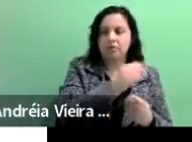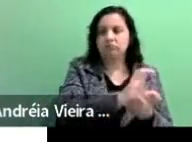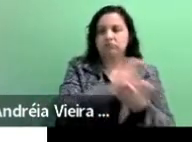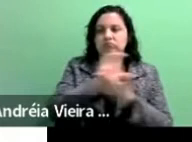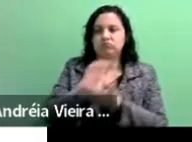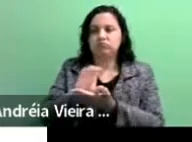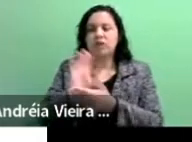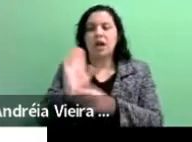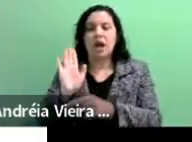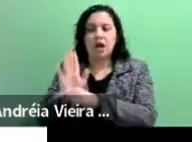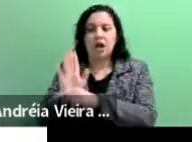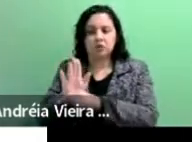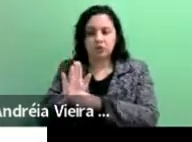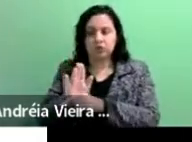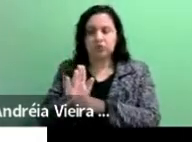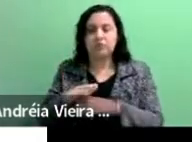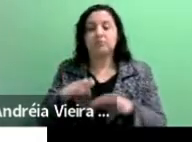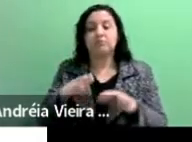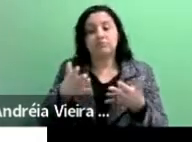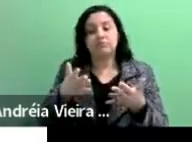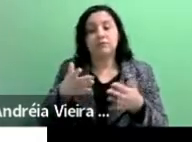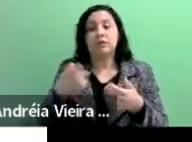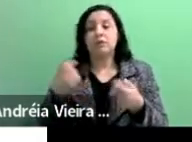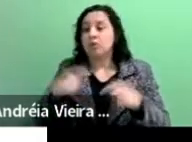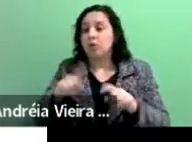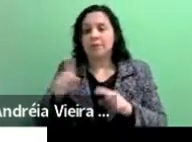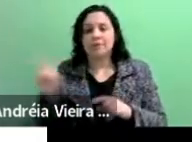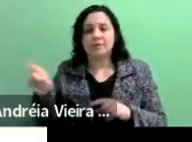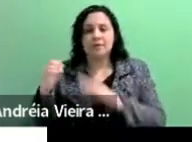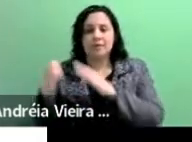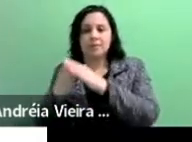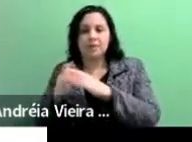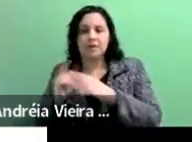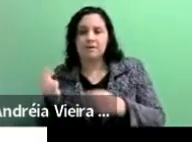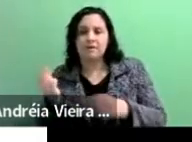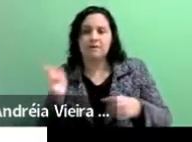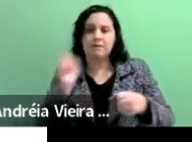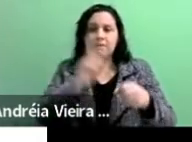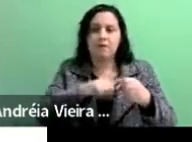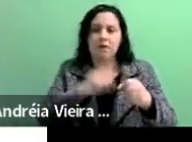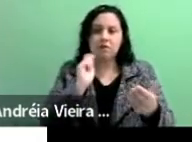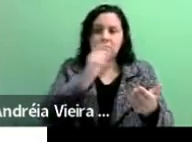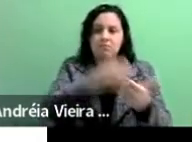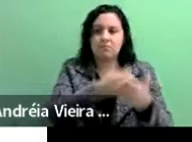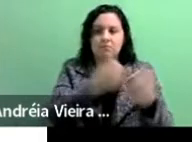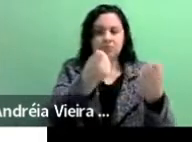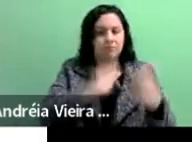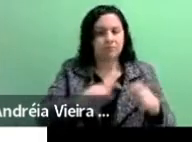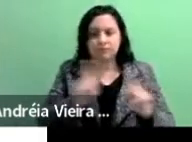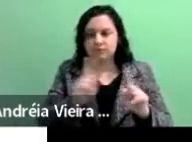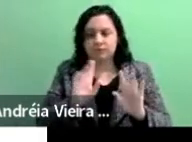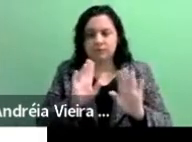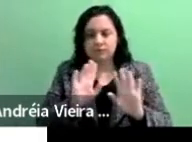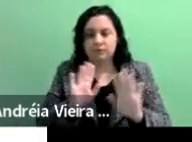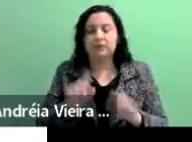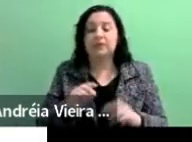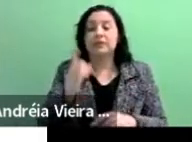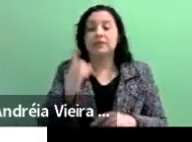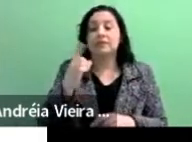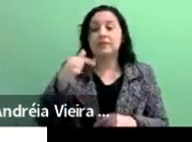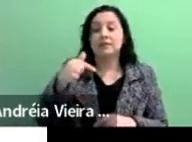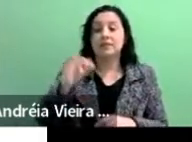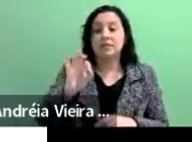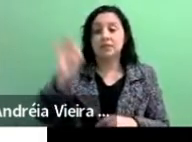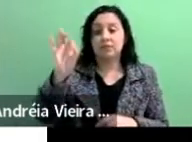terço, em média, vem de recurso não reembolsável da Embrapi. 17%, eu mostro os